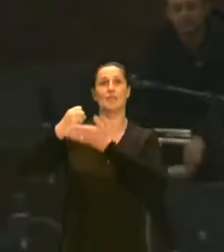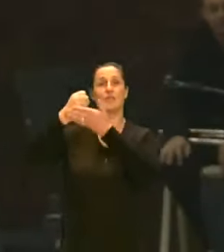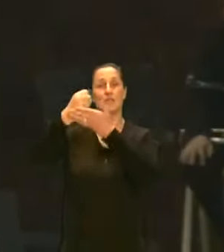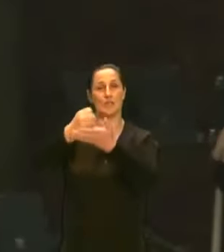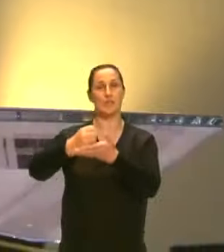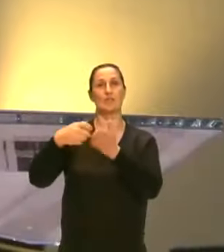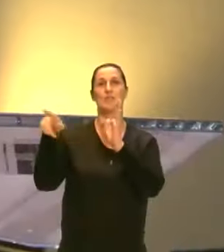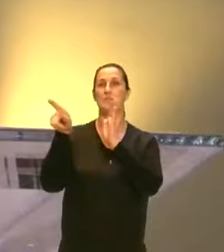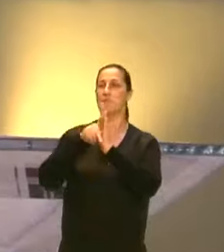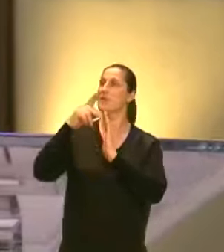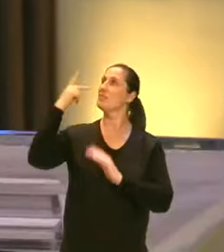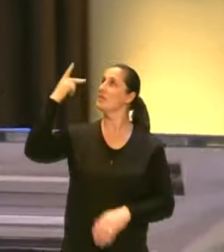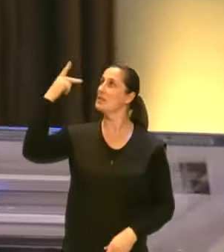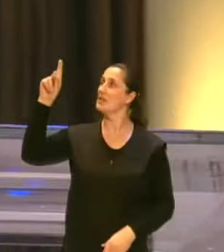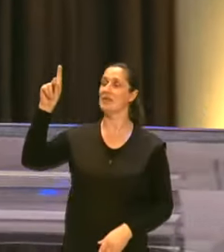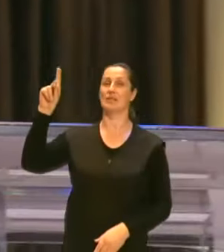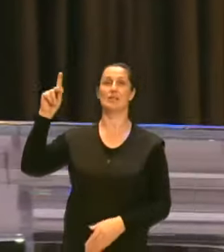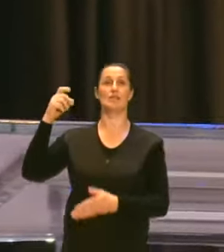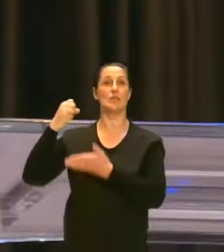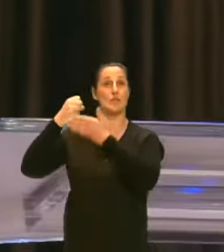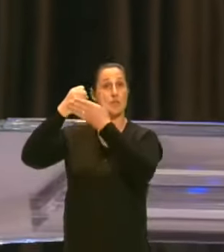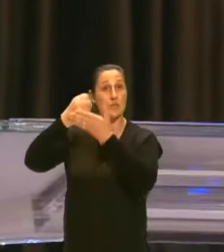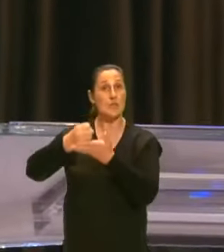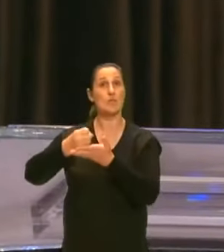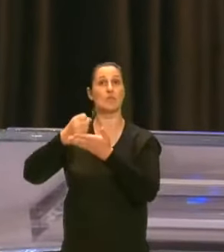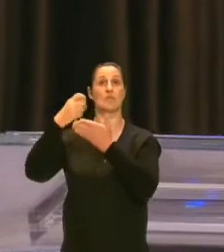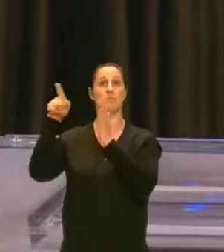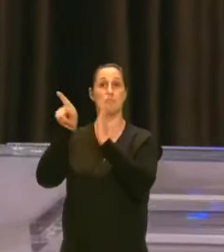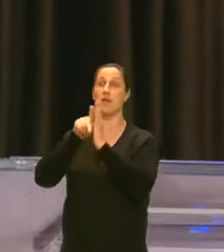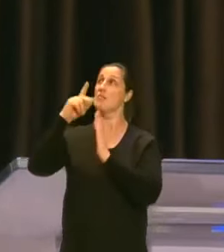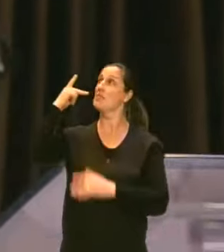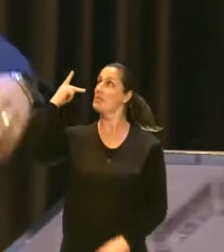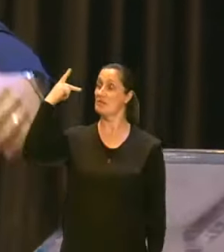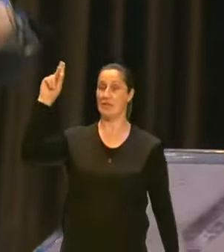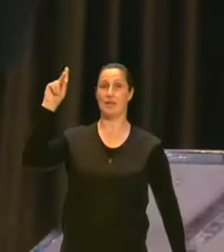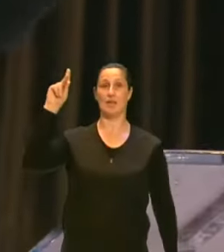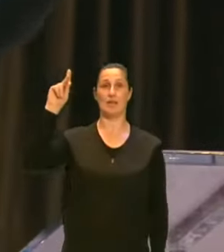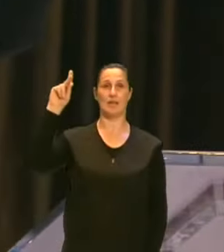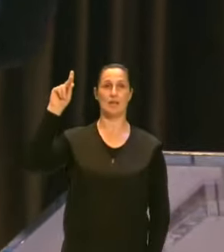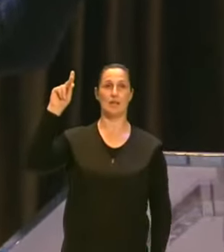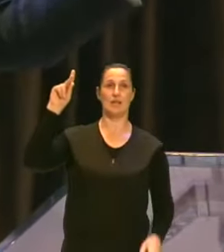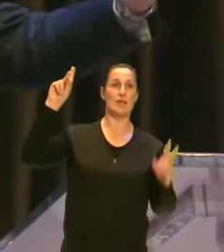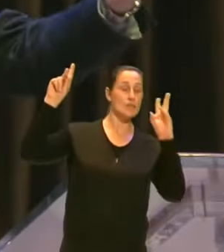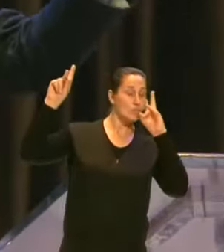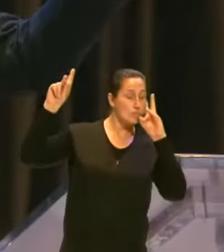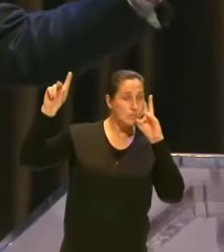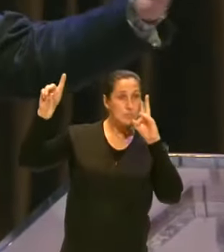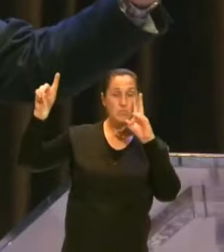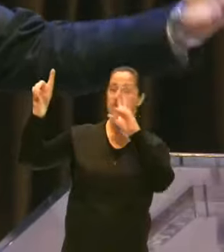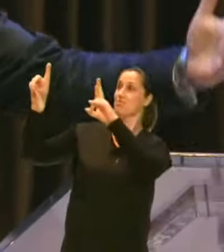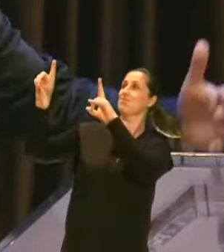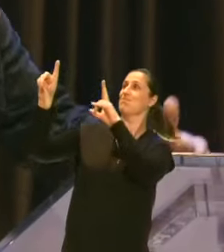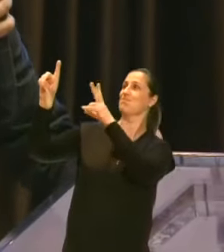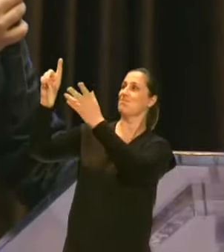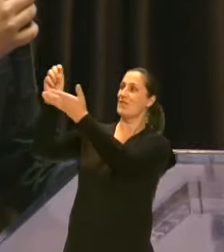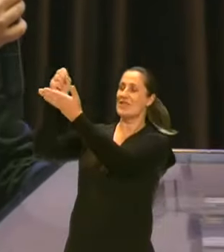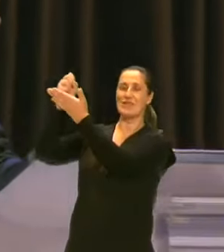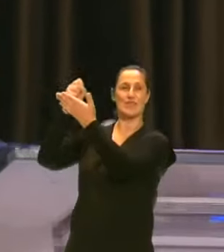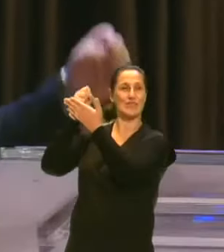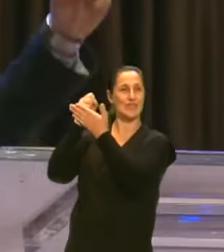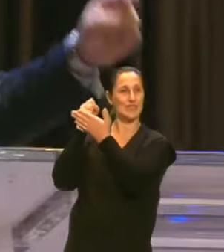vem do Senhor. O socorro vem do Senhor. Eleve os teus olhos e veja o socorro vindo do